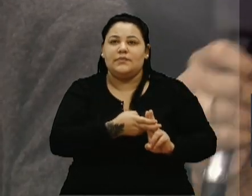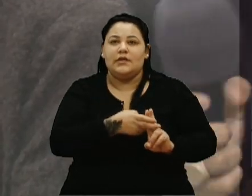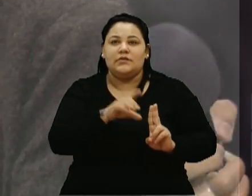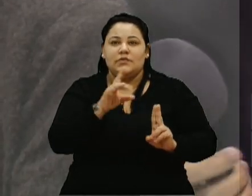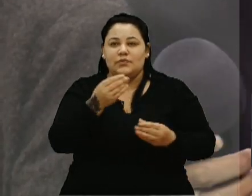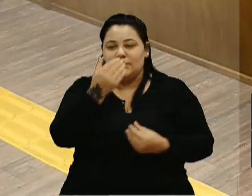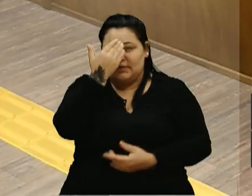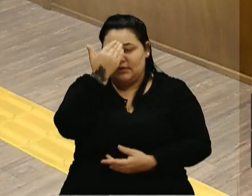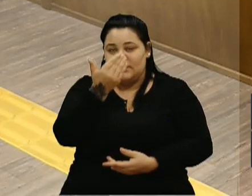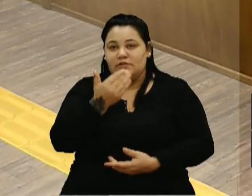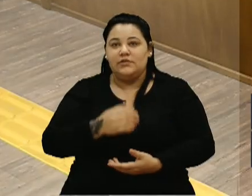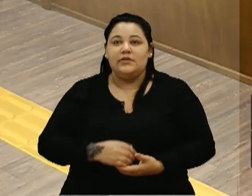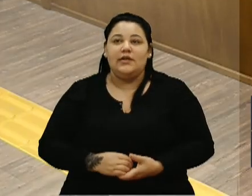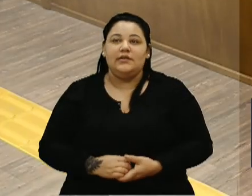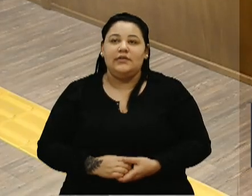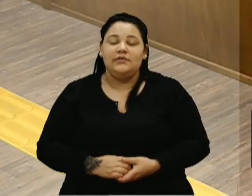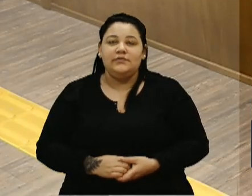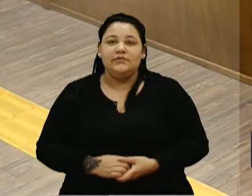obrigada.